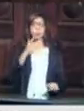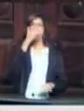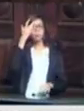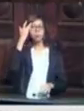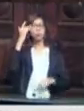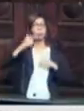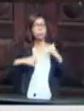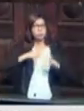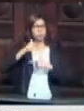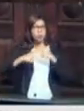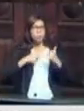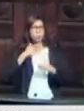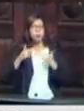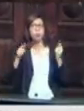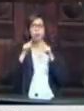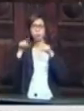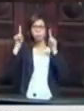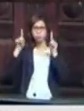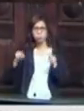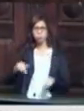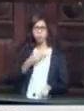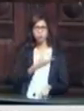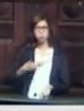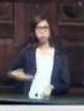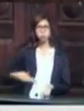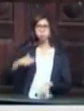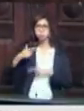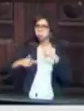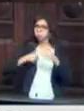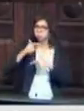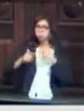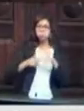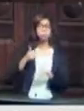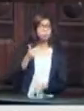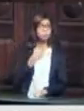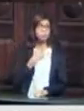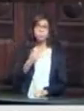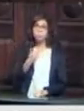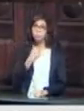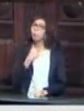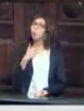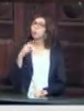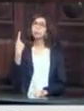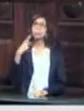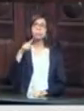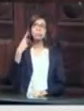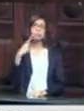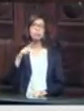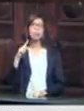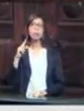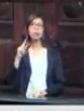trabalhador, o servidor público, ele não pode de forma alguma arcar com os